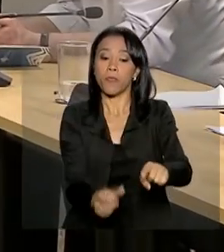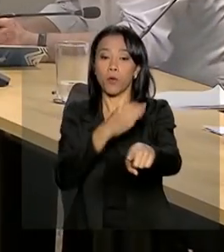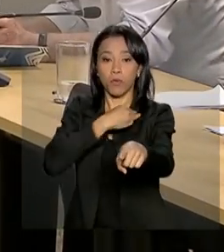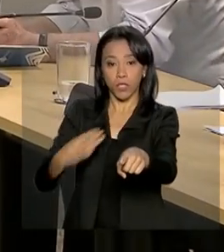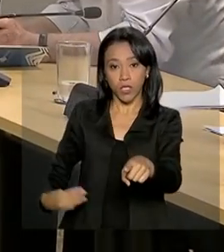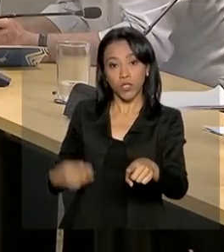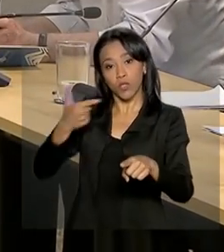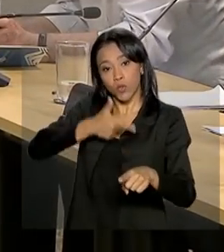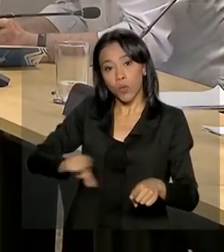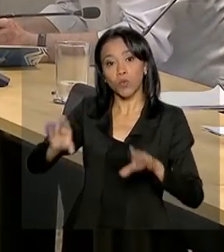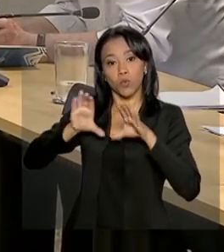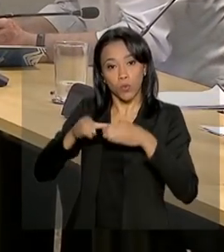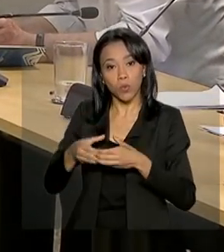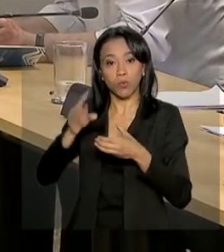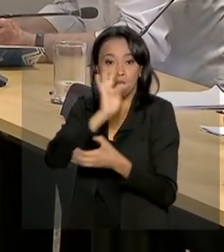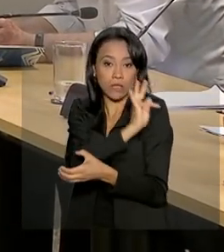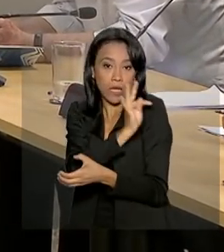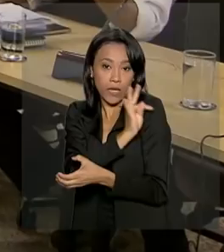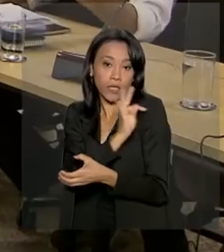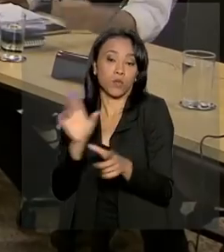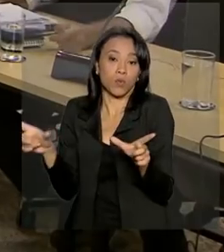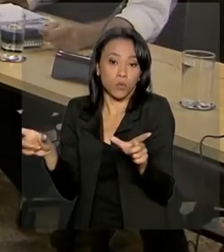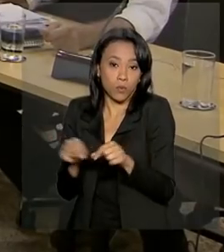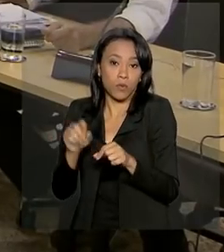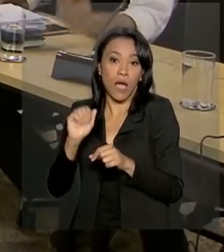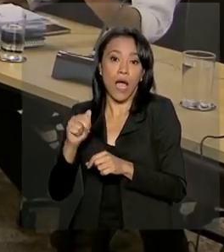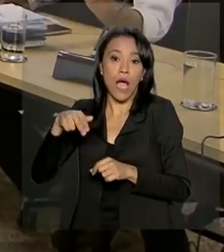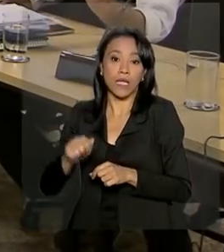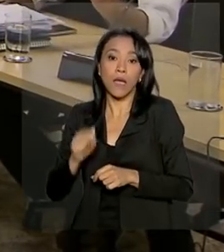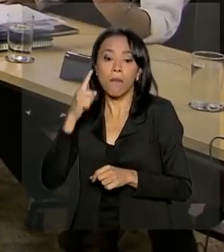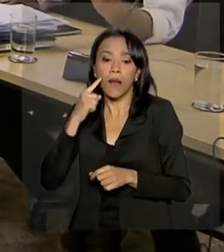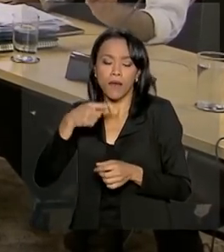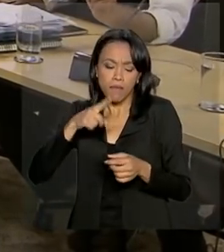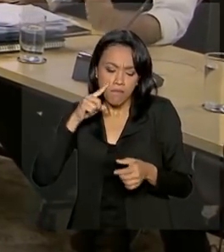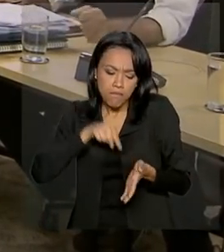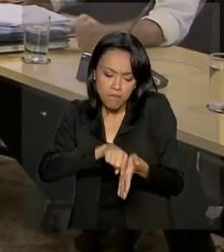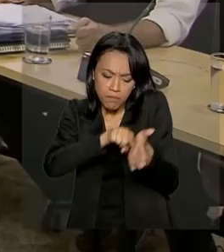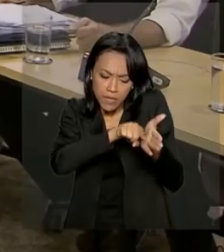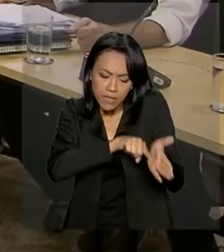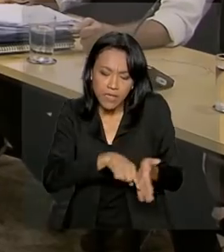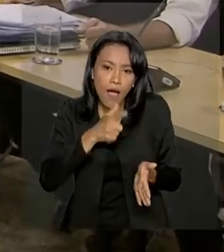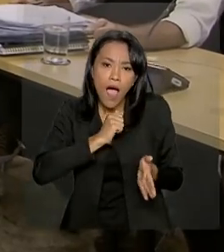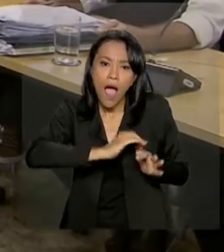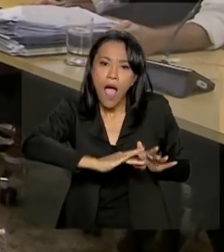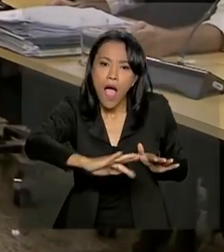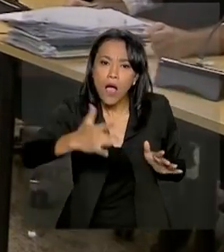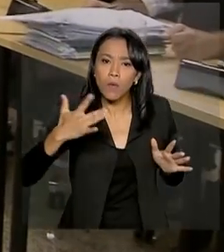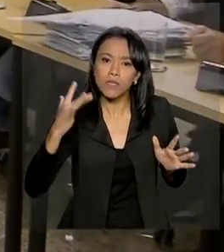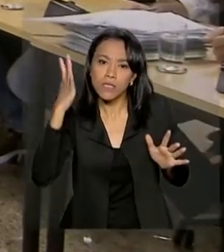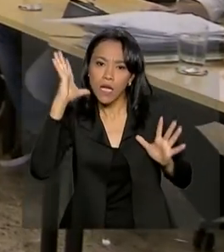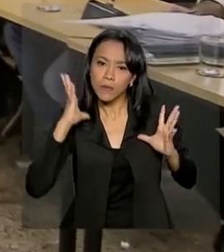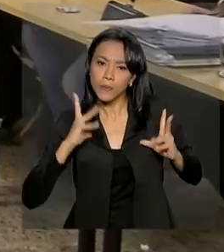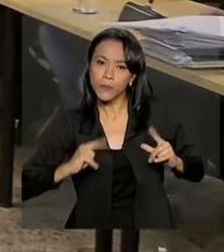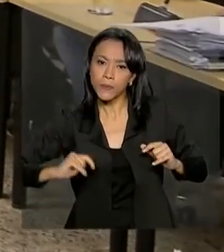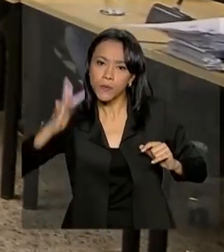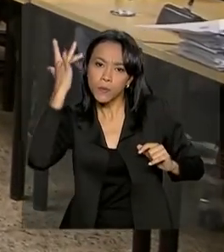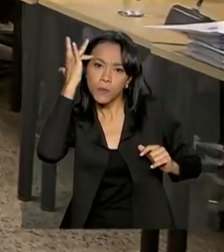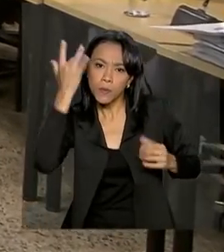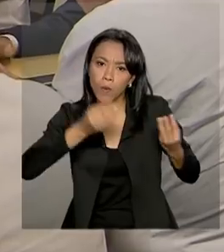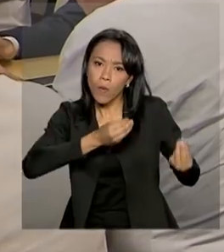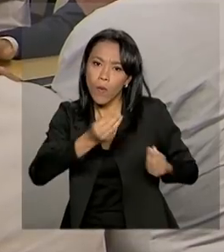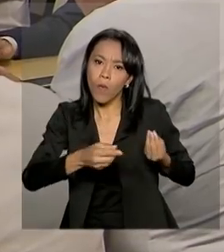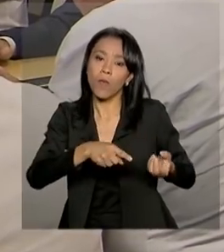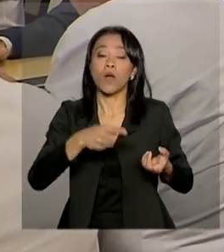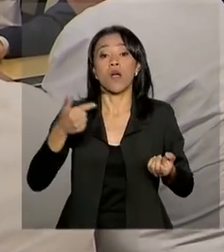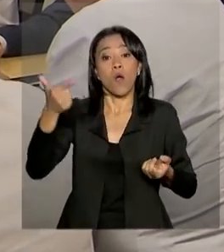da ANA discutiram também a qualidade da água do rio Paraopeba. O ministro Gustavo Canuto afirmou que neste momento não há risco